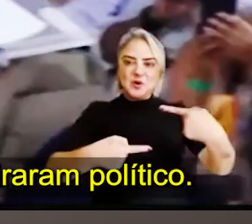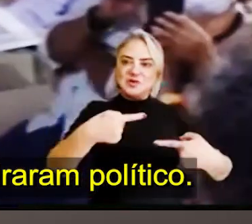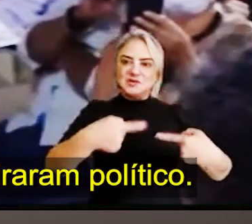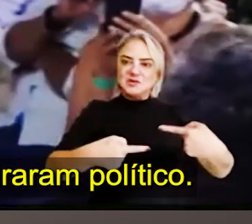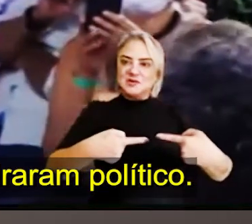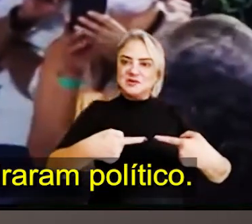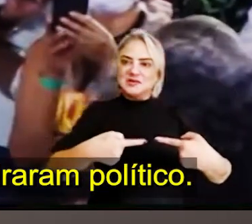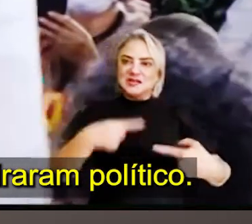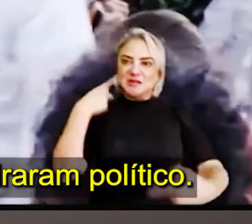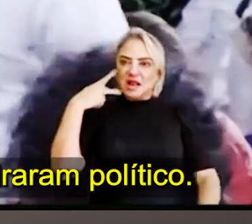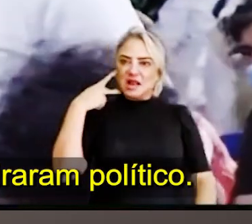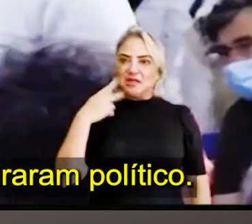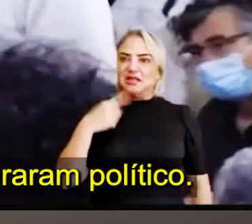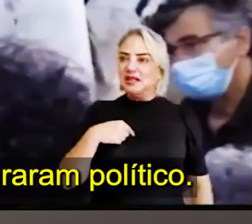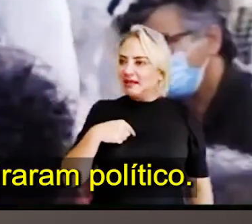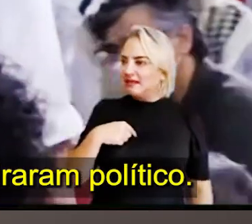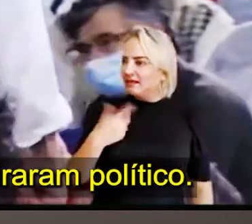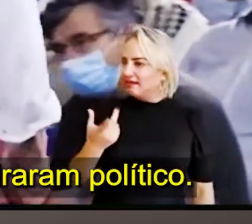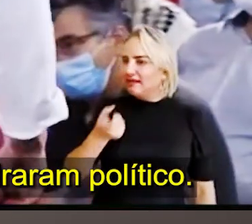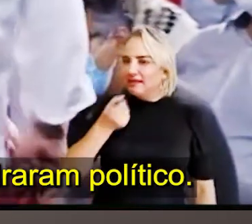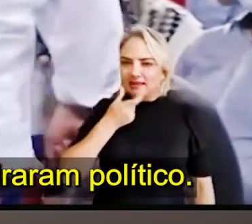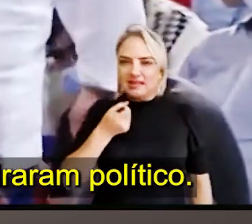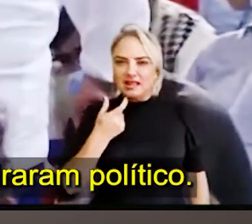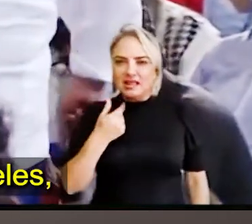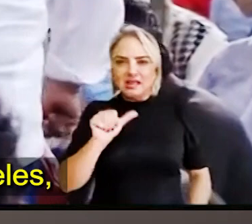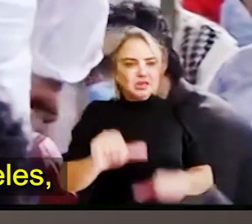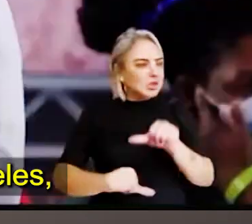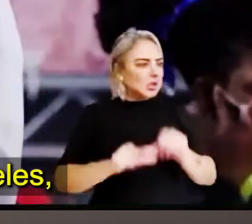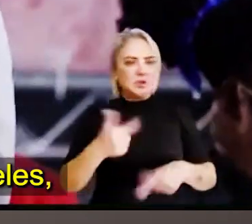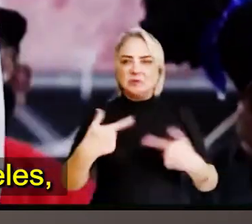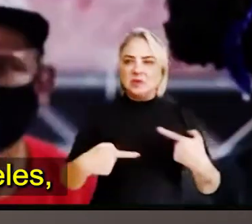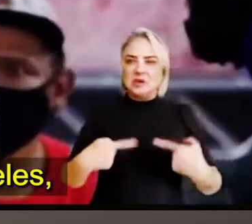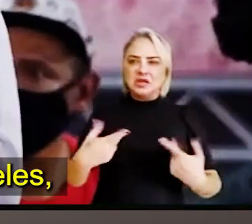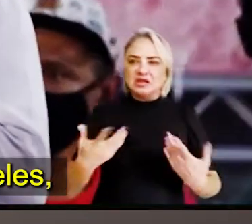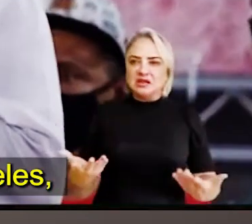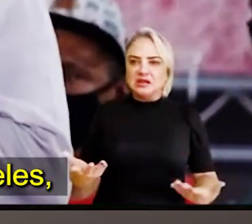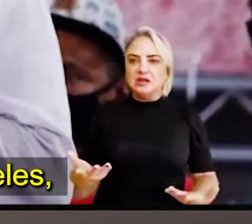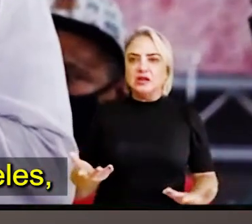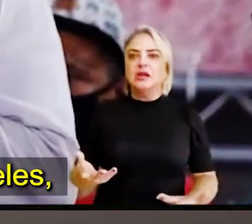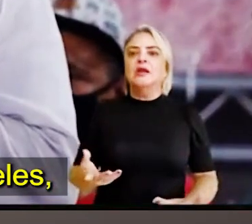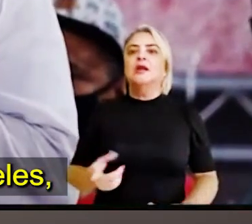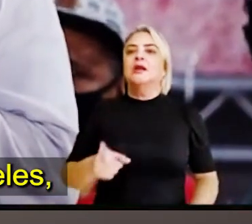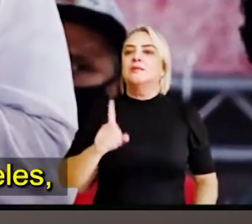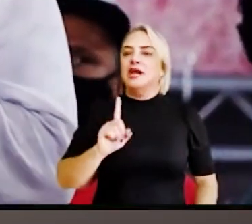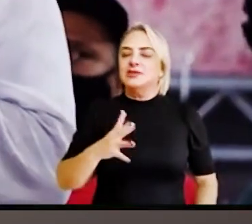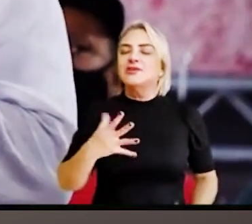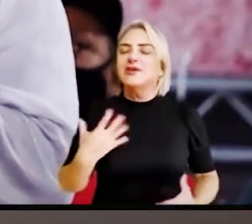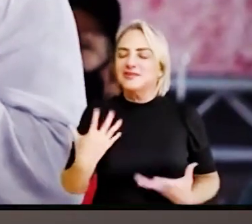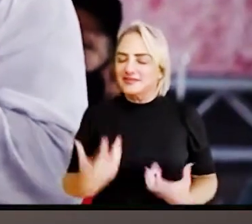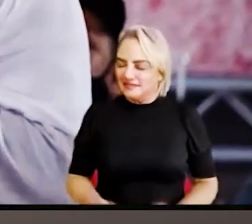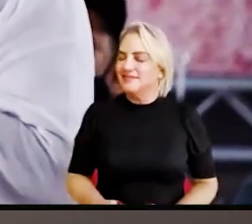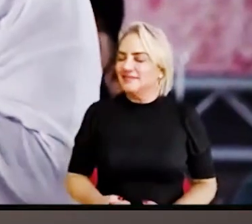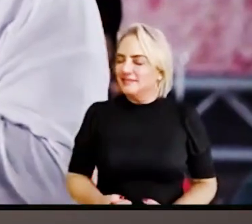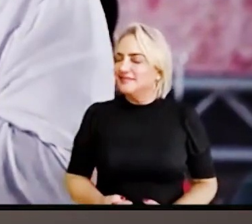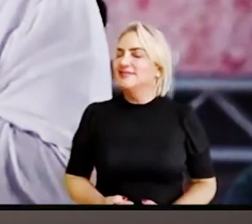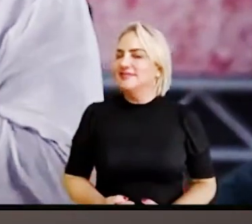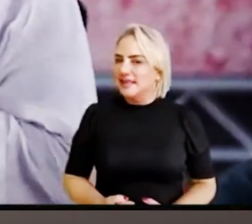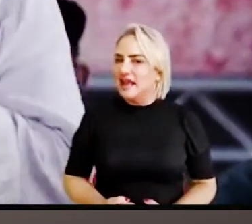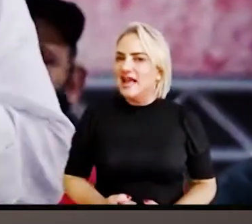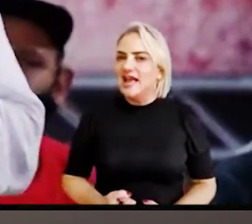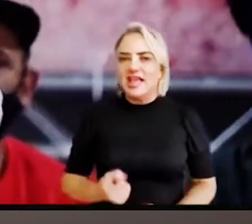Engraçado. Todos eles viraram político. Mas nós vamos dar uma surra neles. Que eles não têm